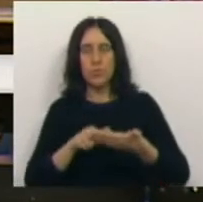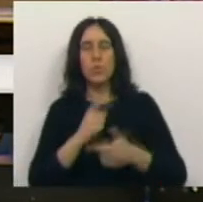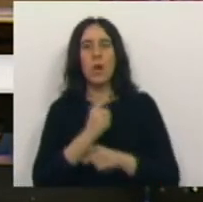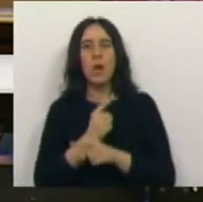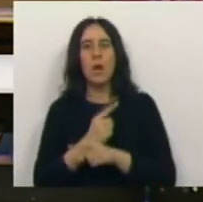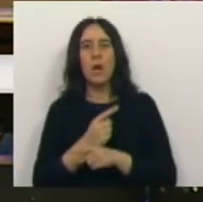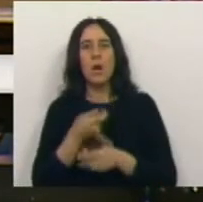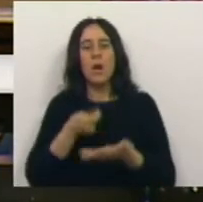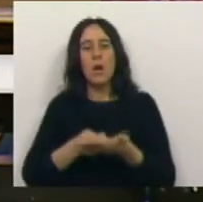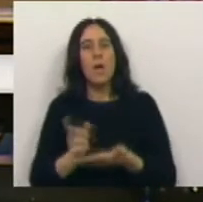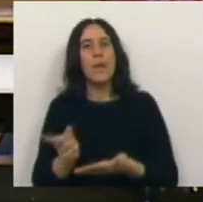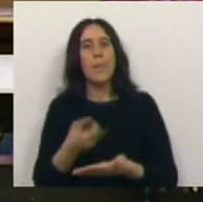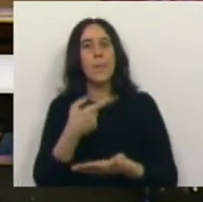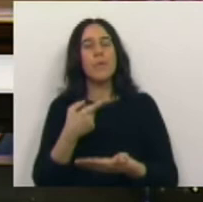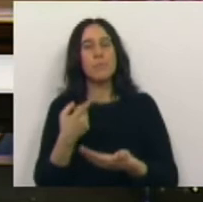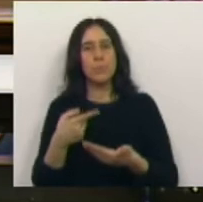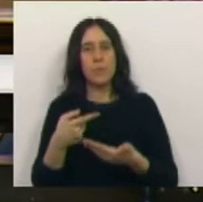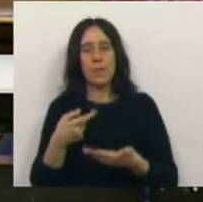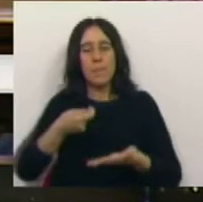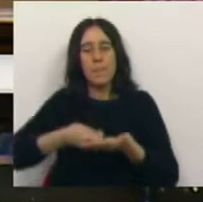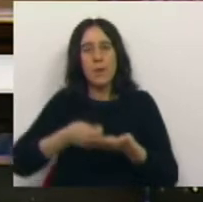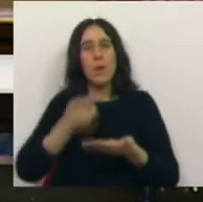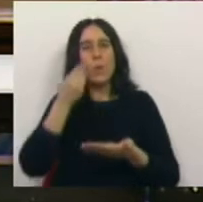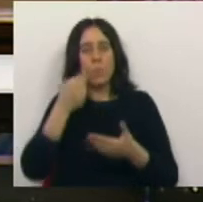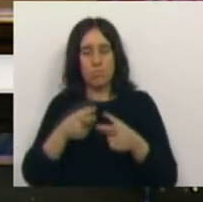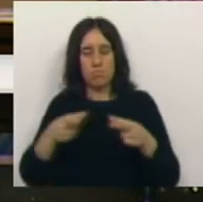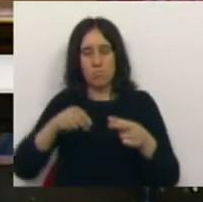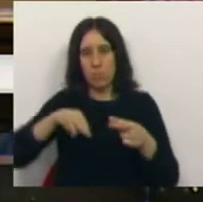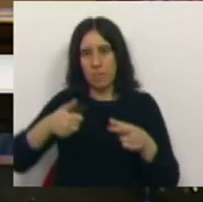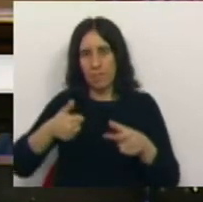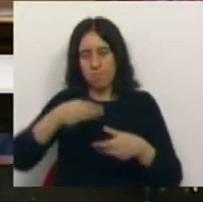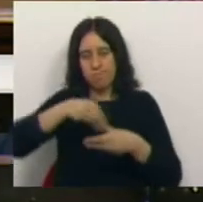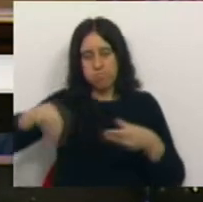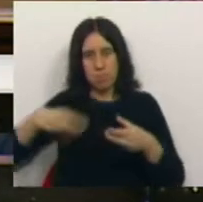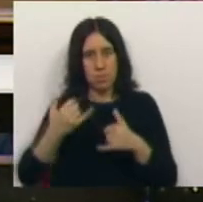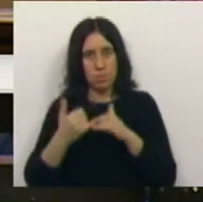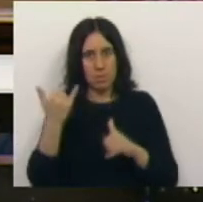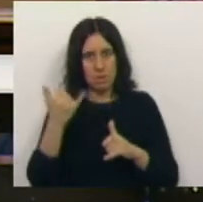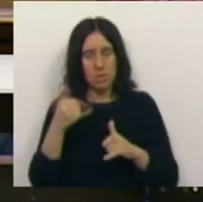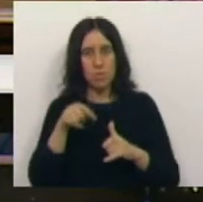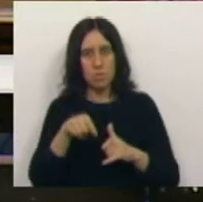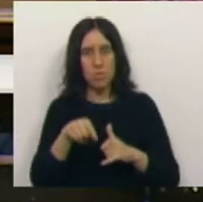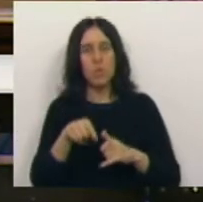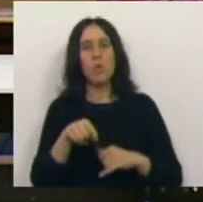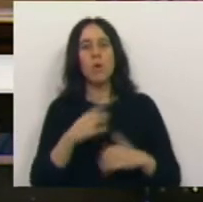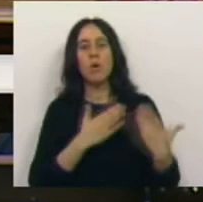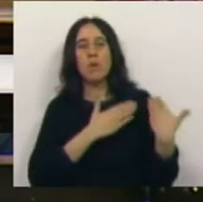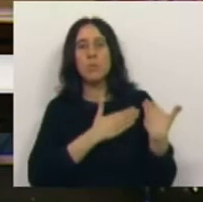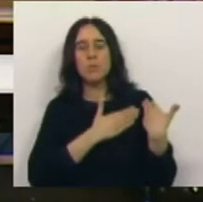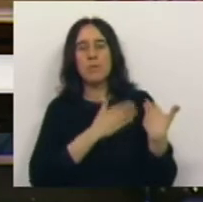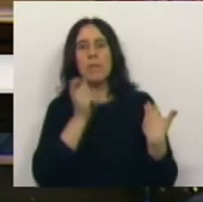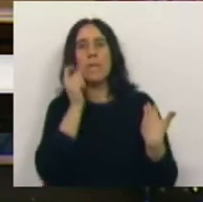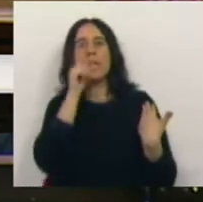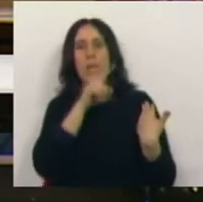comissões cobradas aos pagamentos efetuados com cartões multibanco em terminais de pagamento automático é uma responsabilidade